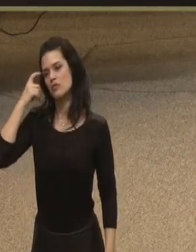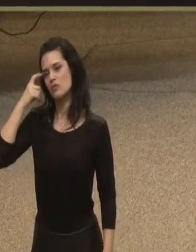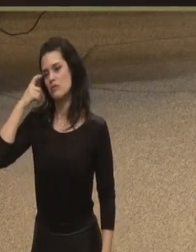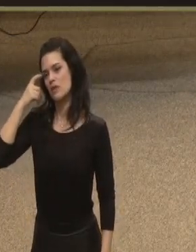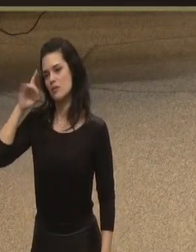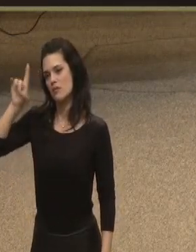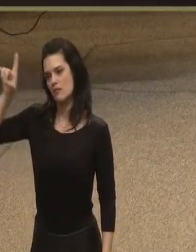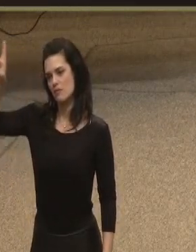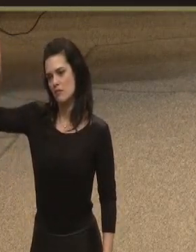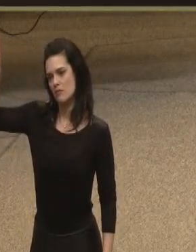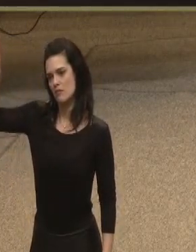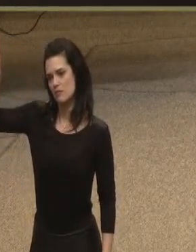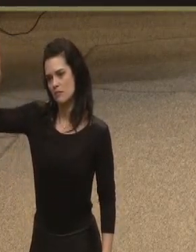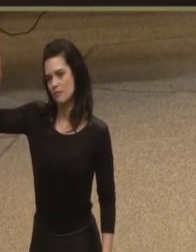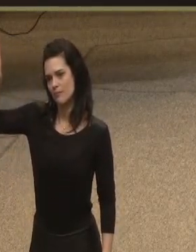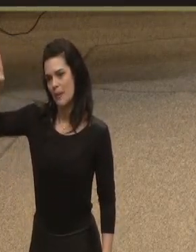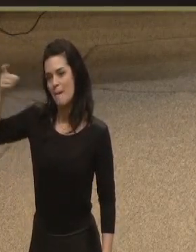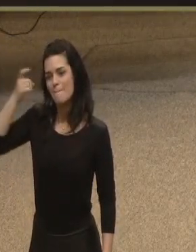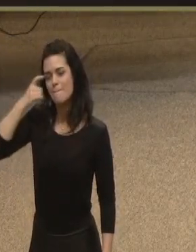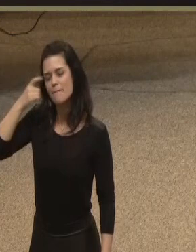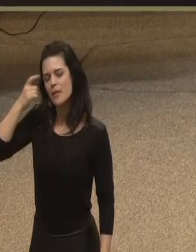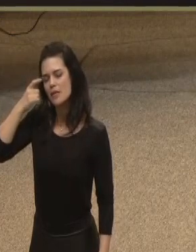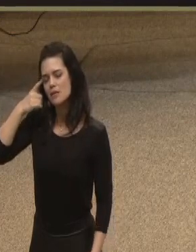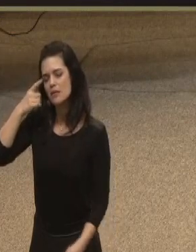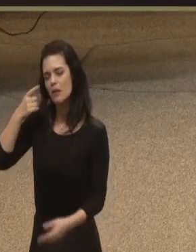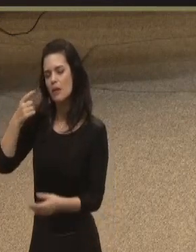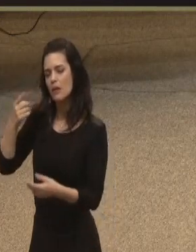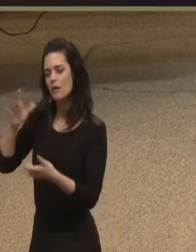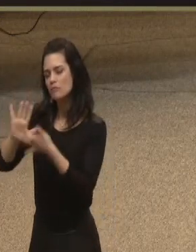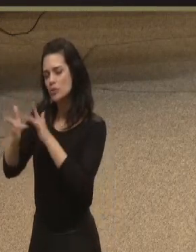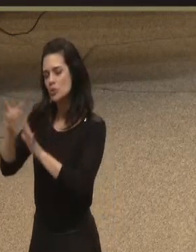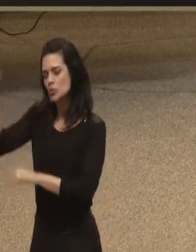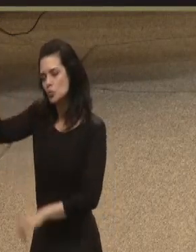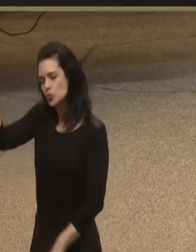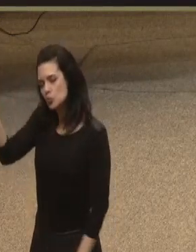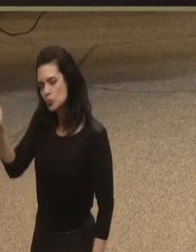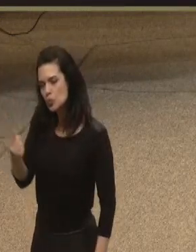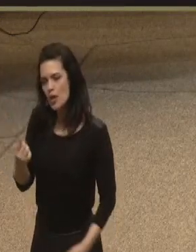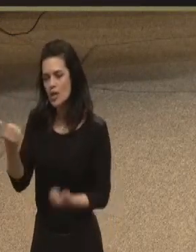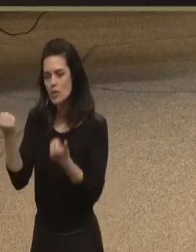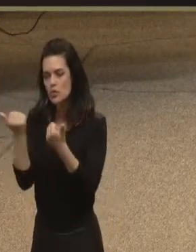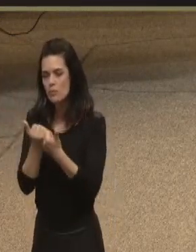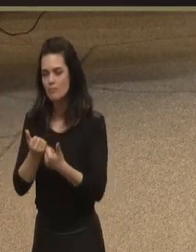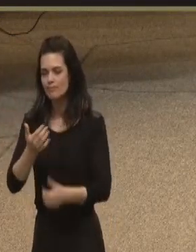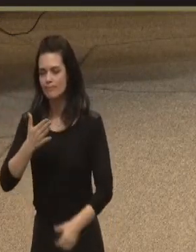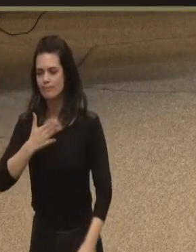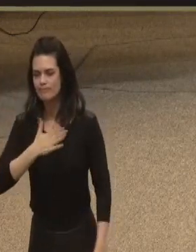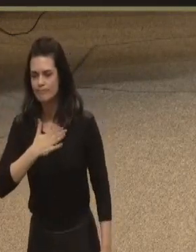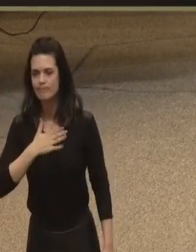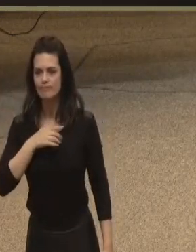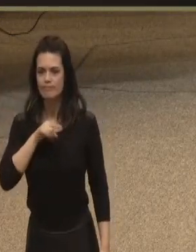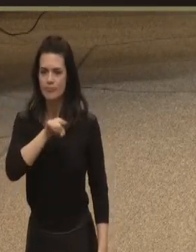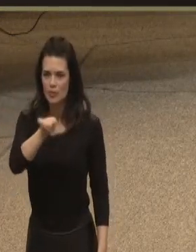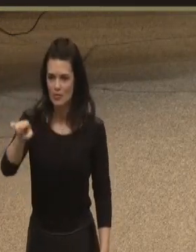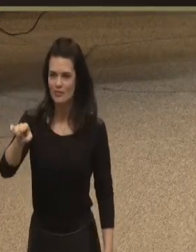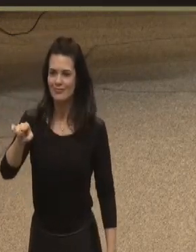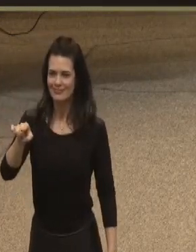profundidade daquilo que Jesus fez pela minha, pela sua vida, pela minha, pela sua